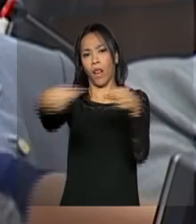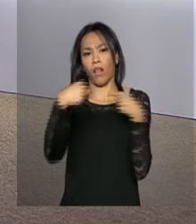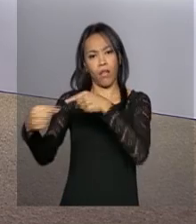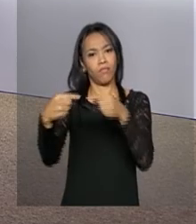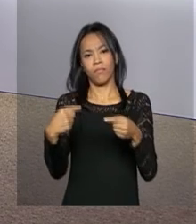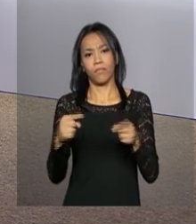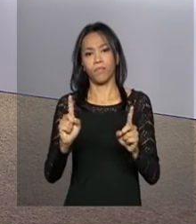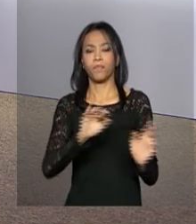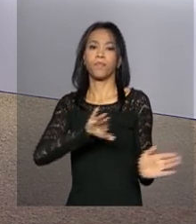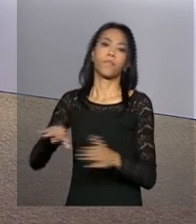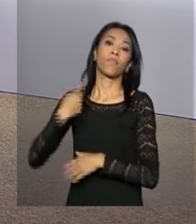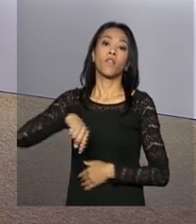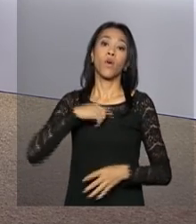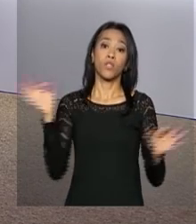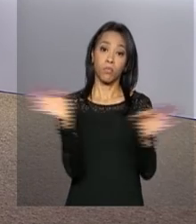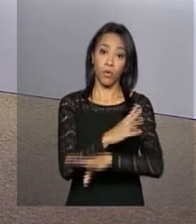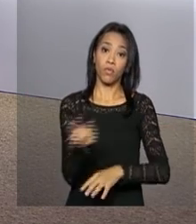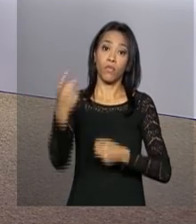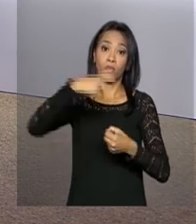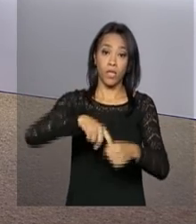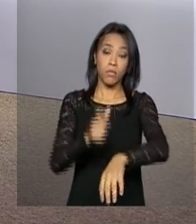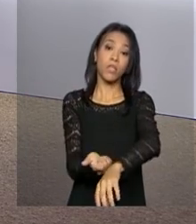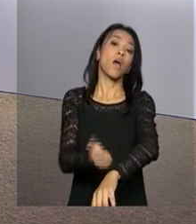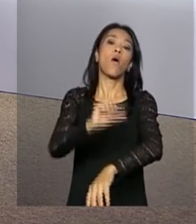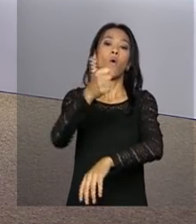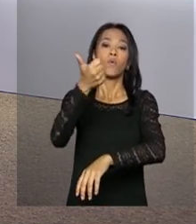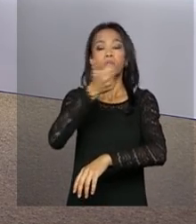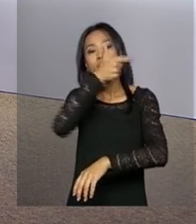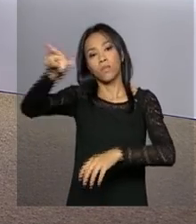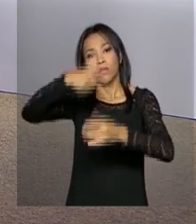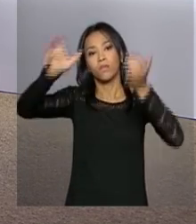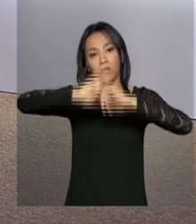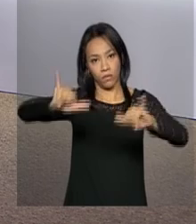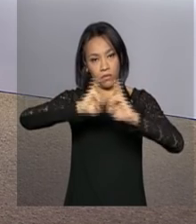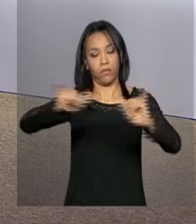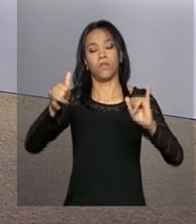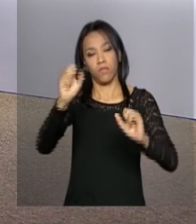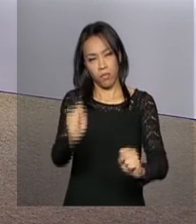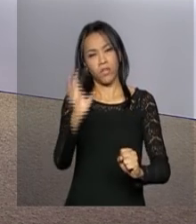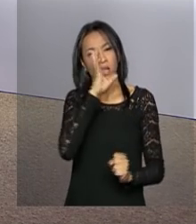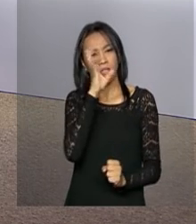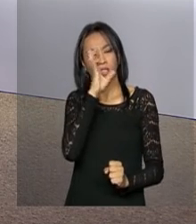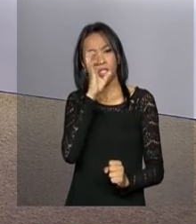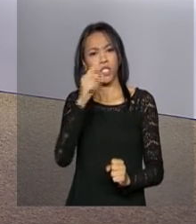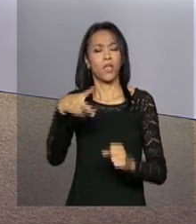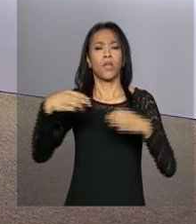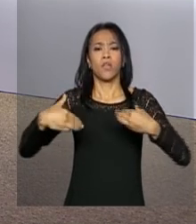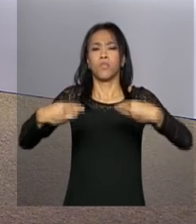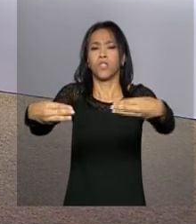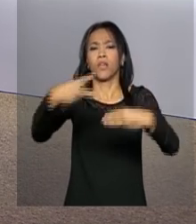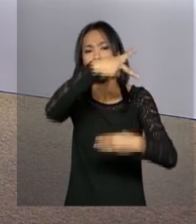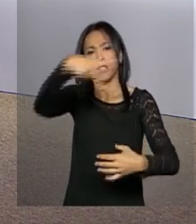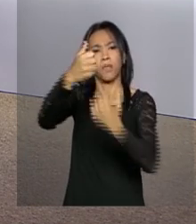está. Nós ficamos por aqui, voltamos às 11 horas com outras informações. Acompanhe as novidades do Executivo